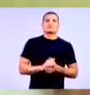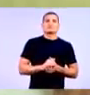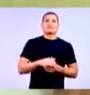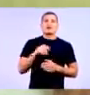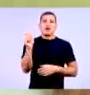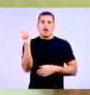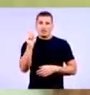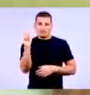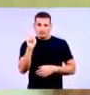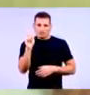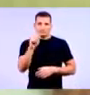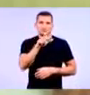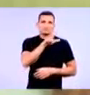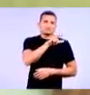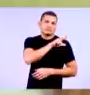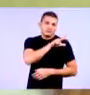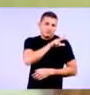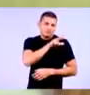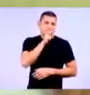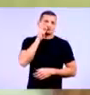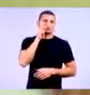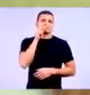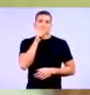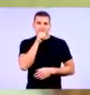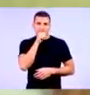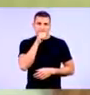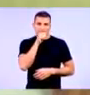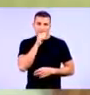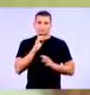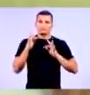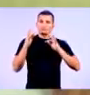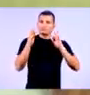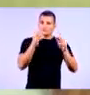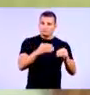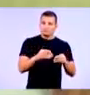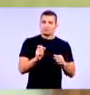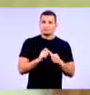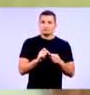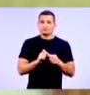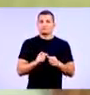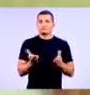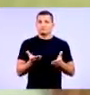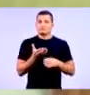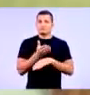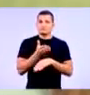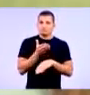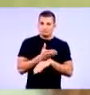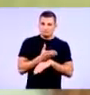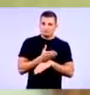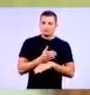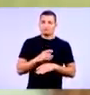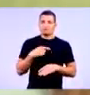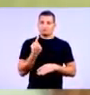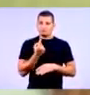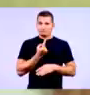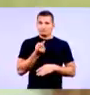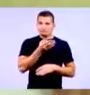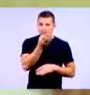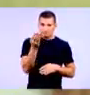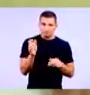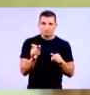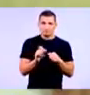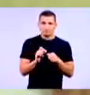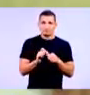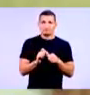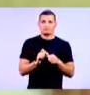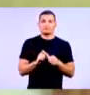da gente, Vilhena, Porto Velho, enfim, todos que fizeram essa aula acontecer, né? Nós e vocês aí. Então, uma ótima noite para